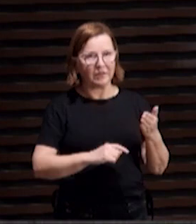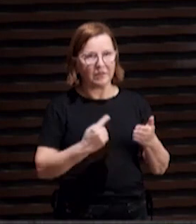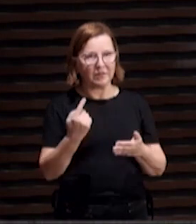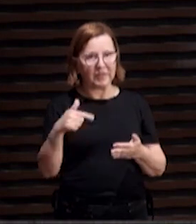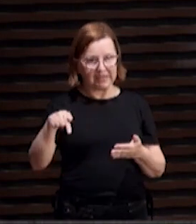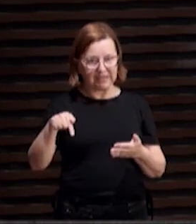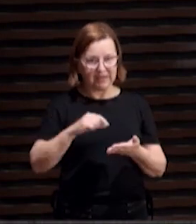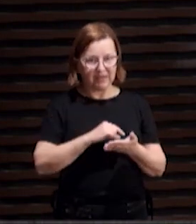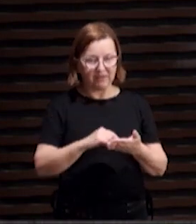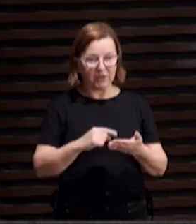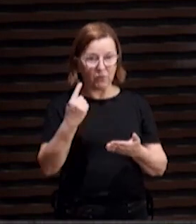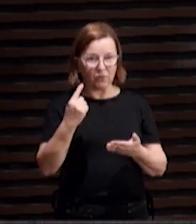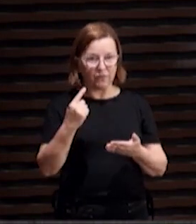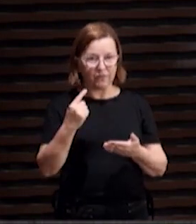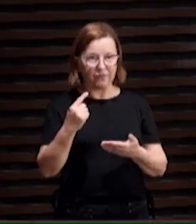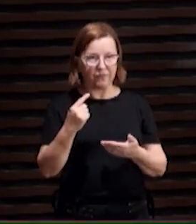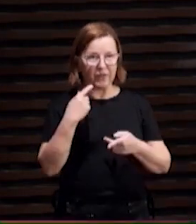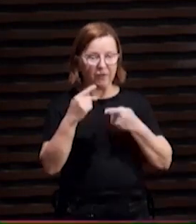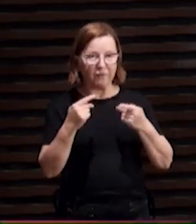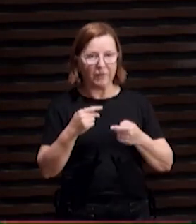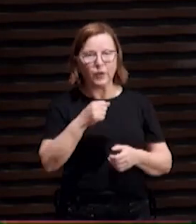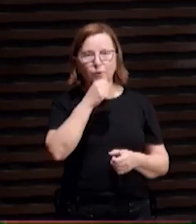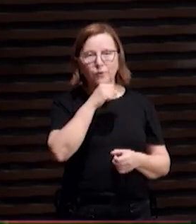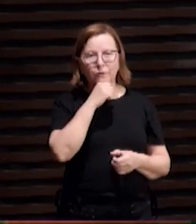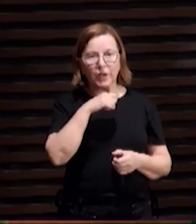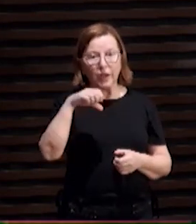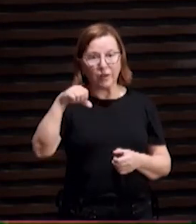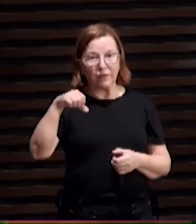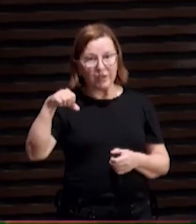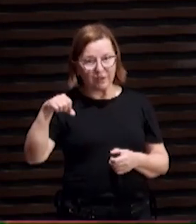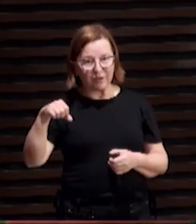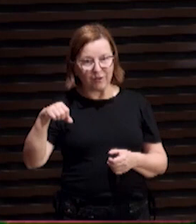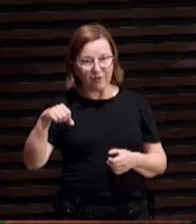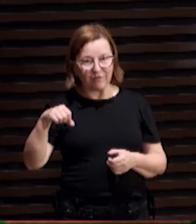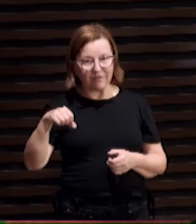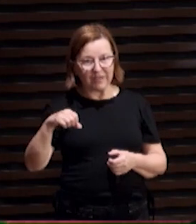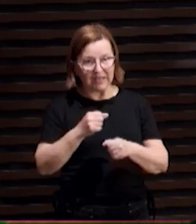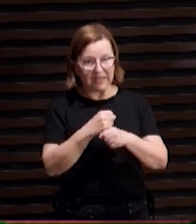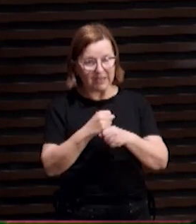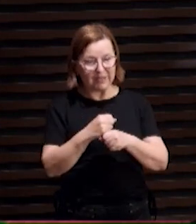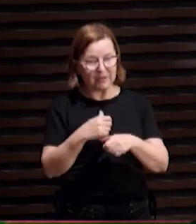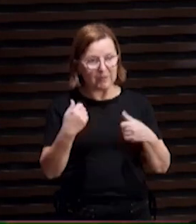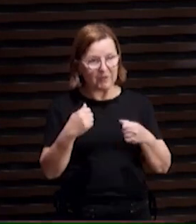chama a atenção de um velho de 99 anos que precisava se tornar criança.